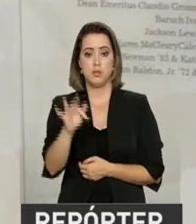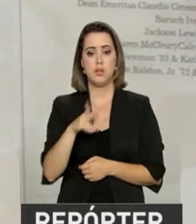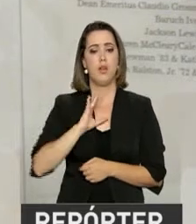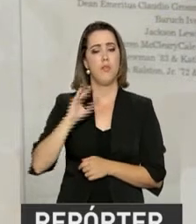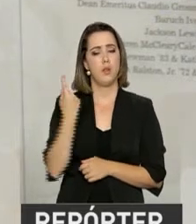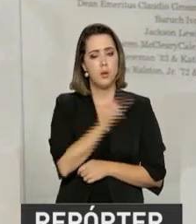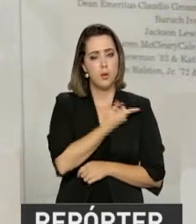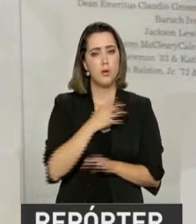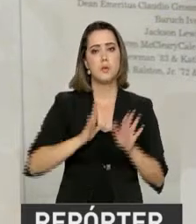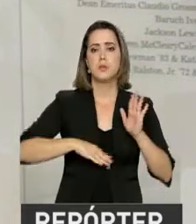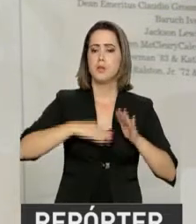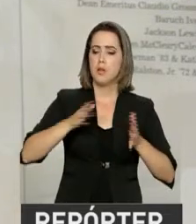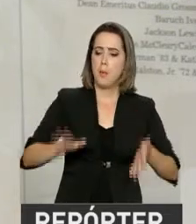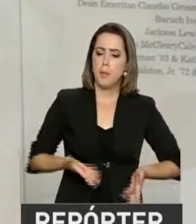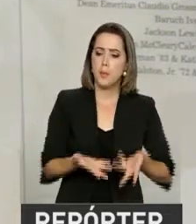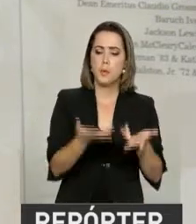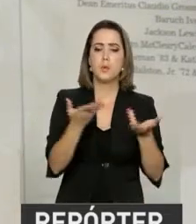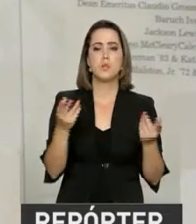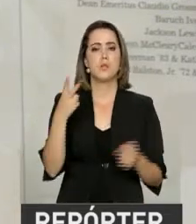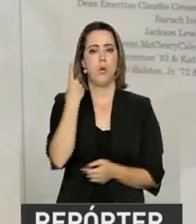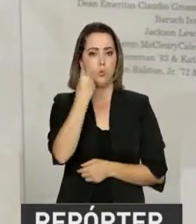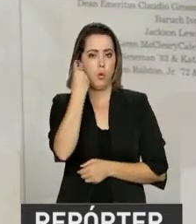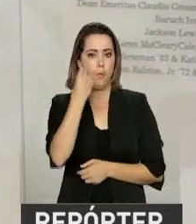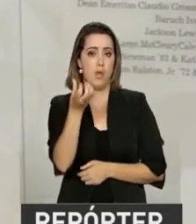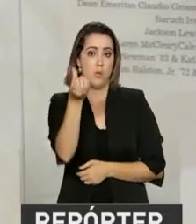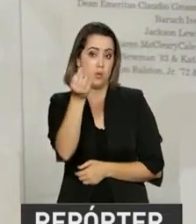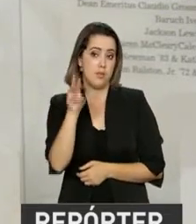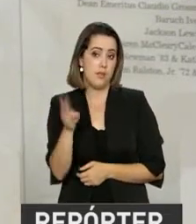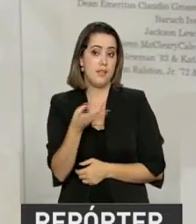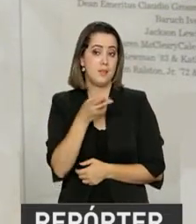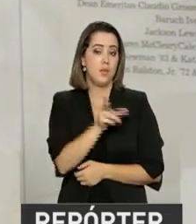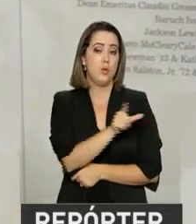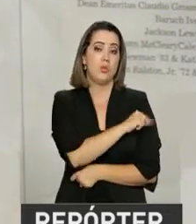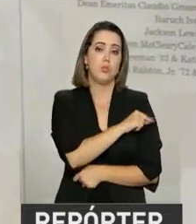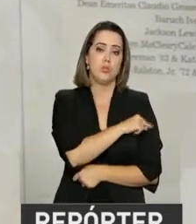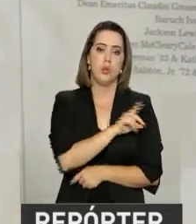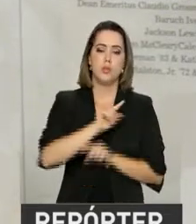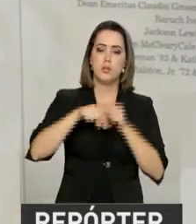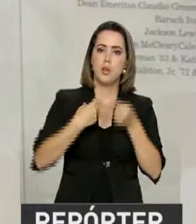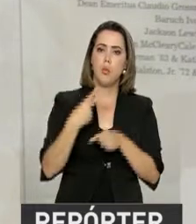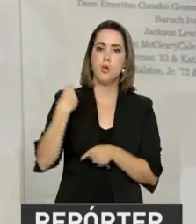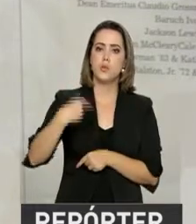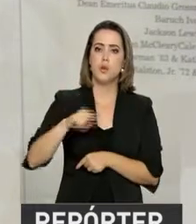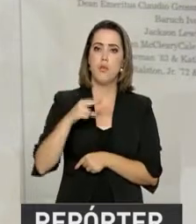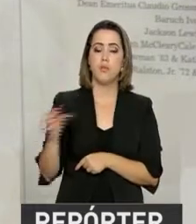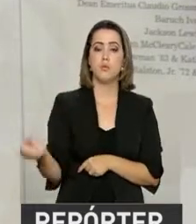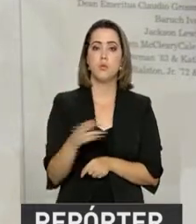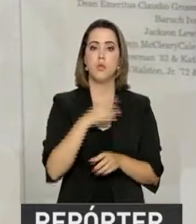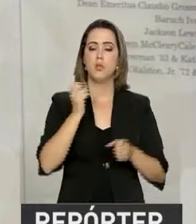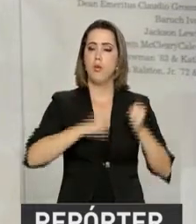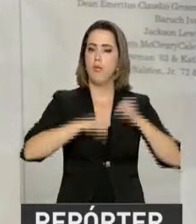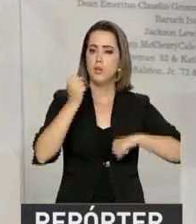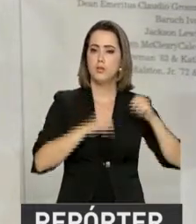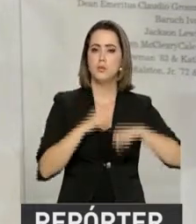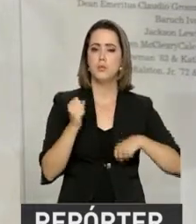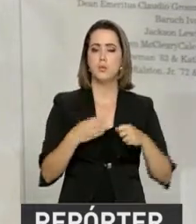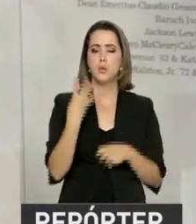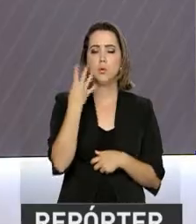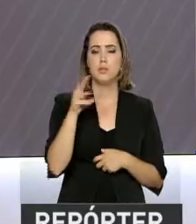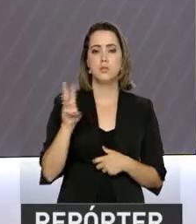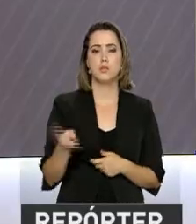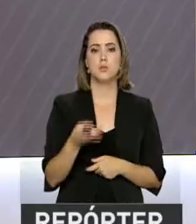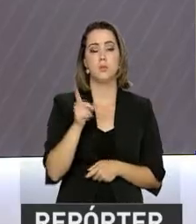normal da Fiocruz de 6 milhões de doses. A partir de novembro, teremos uma nova fábrica com mais 4,5 milhões de doses por